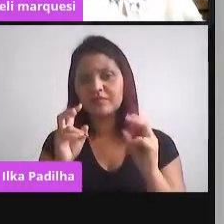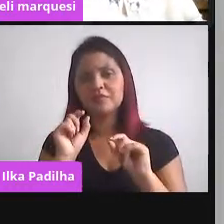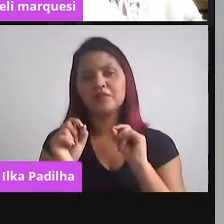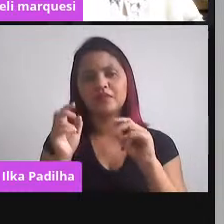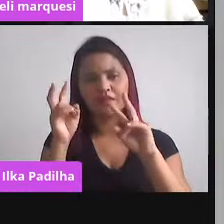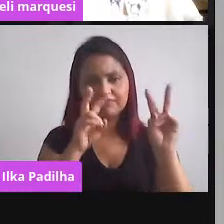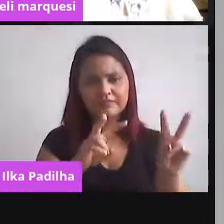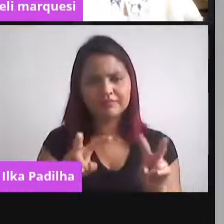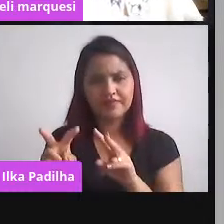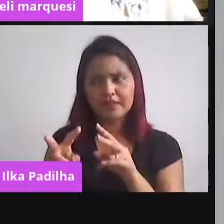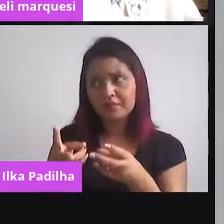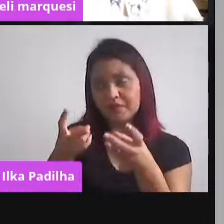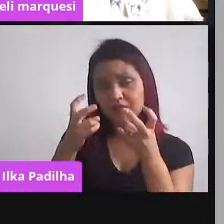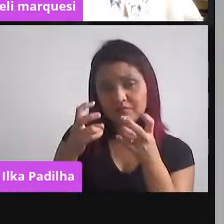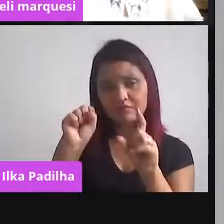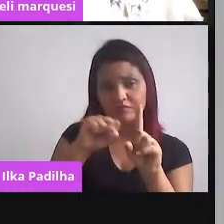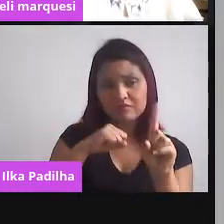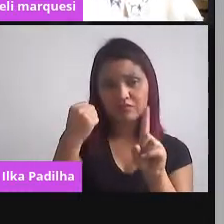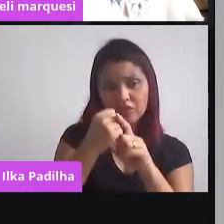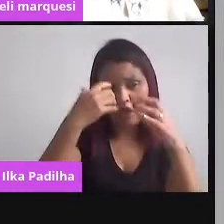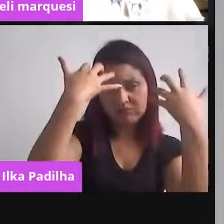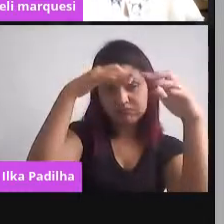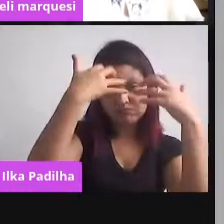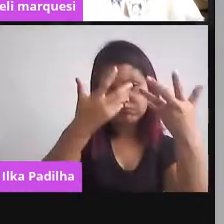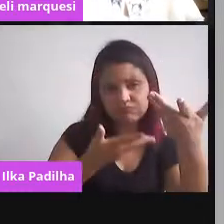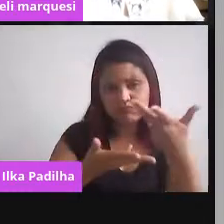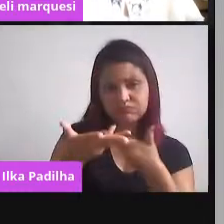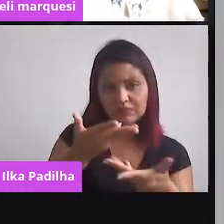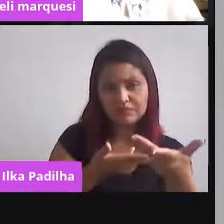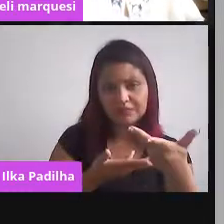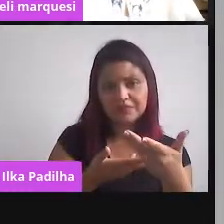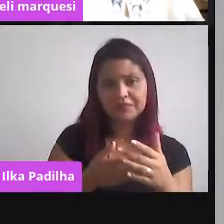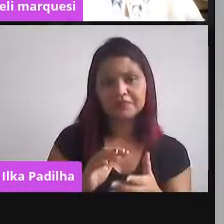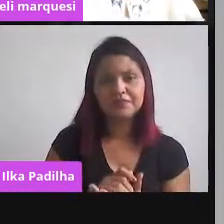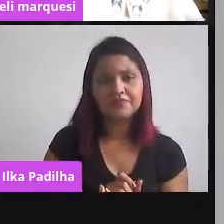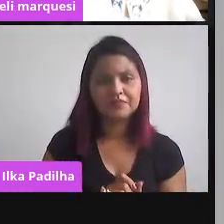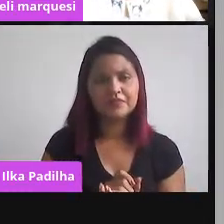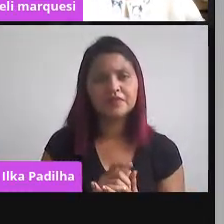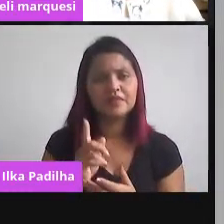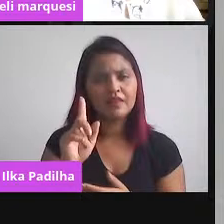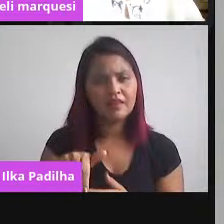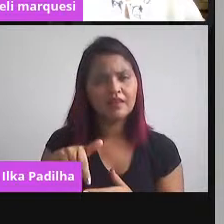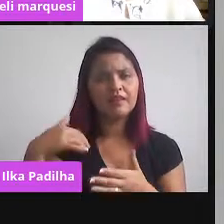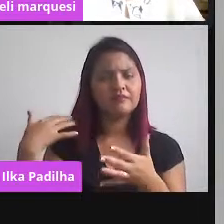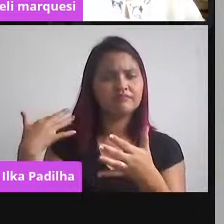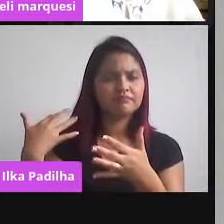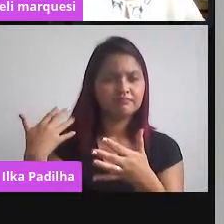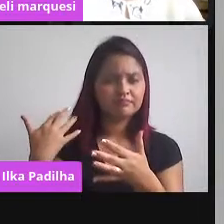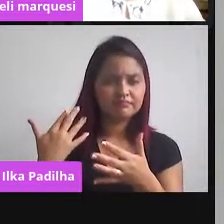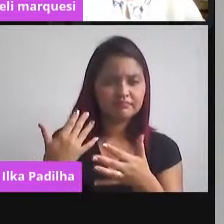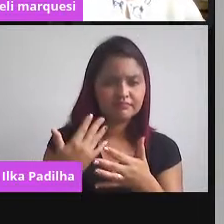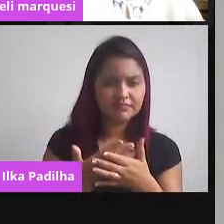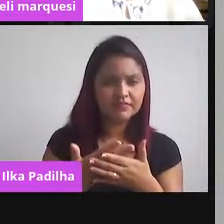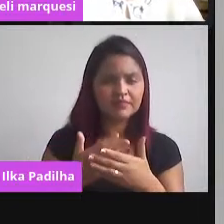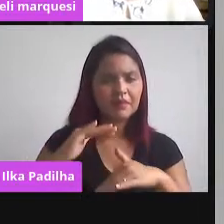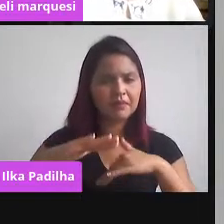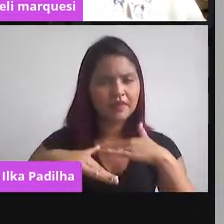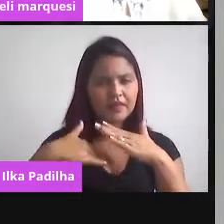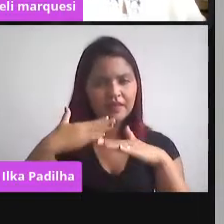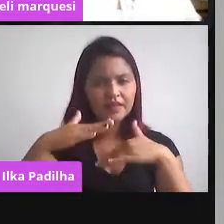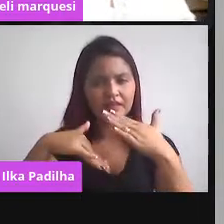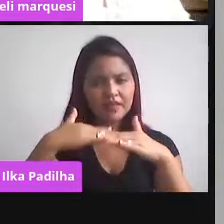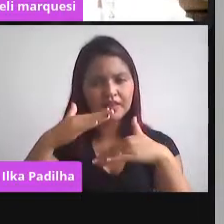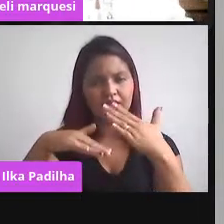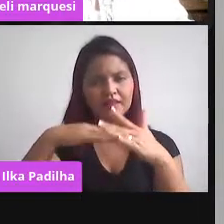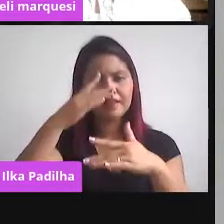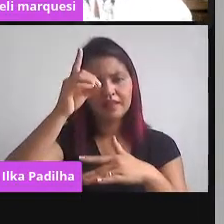é sociocognitiva internacional, que foram desenvolvidas no Brasil essa ideia e os